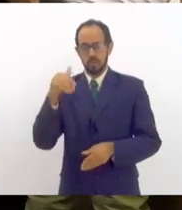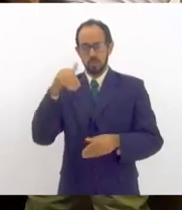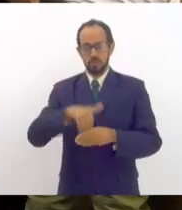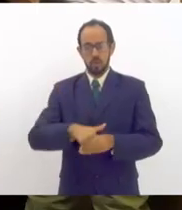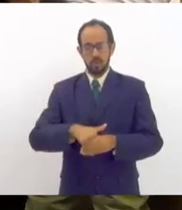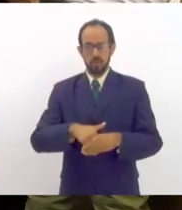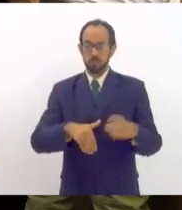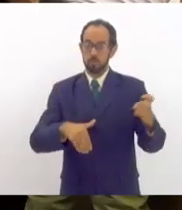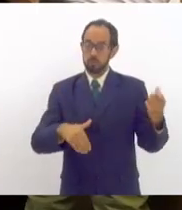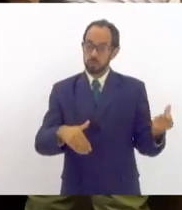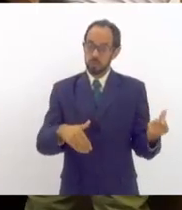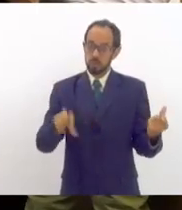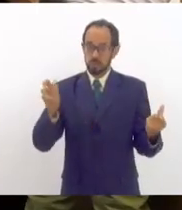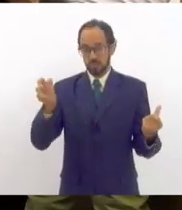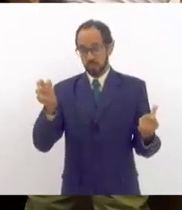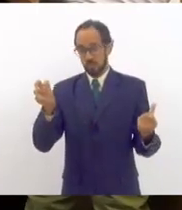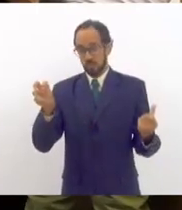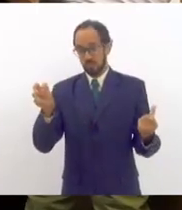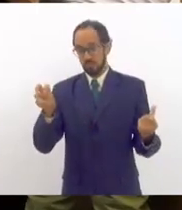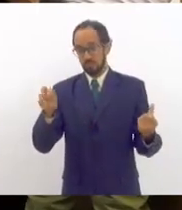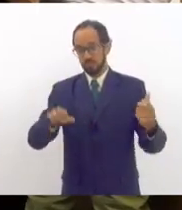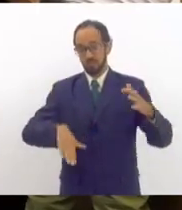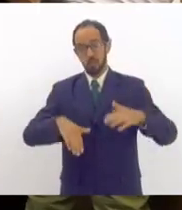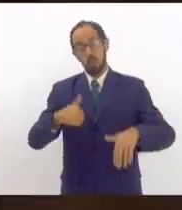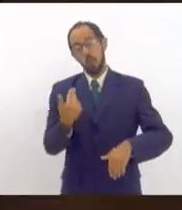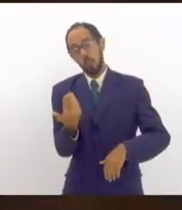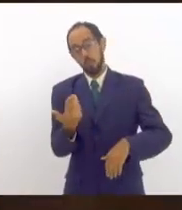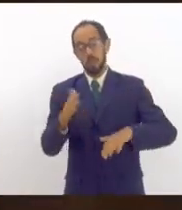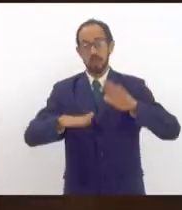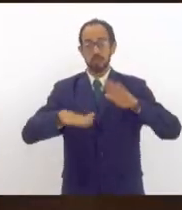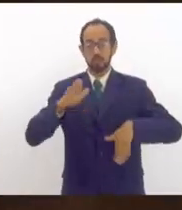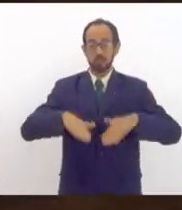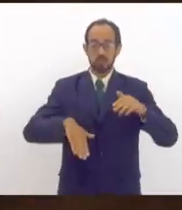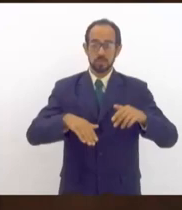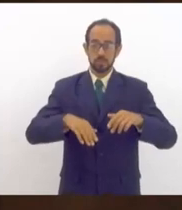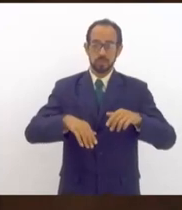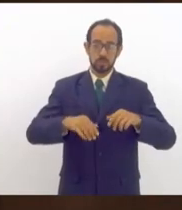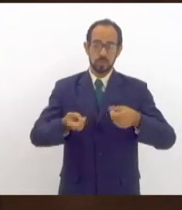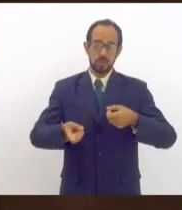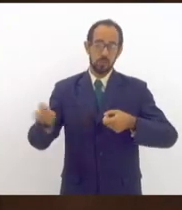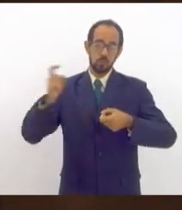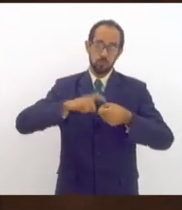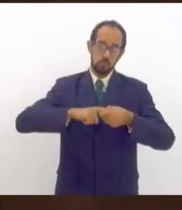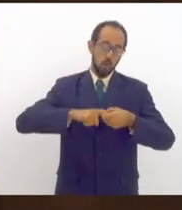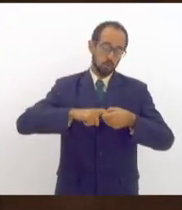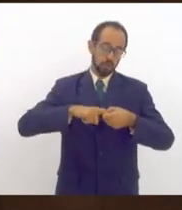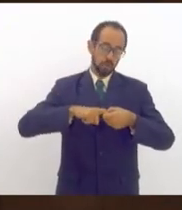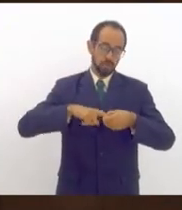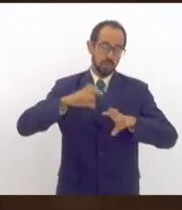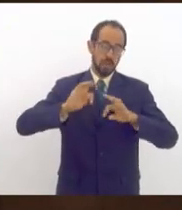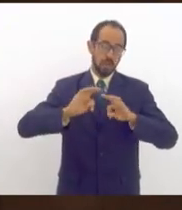outras vezes ele desfaz o que fez